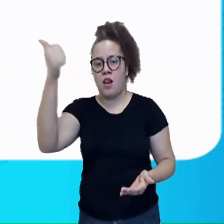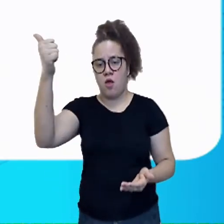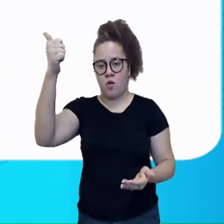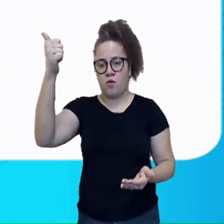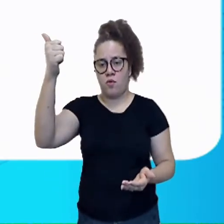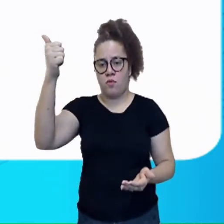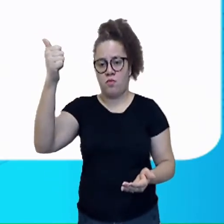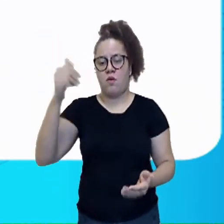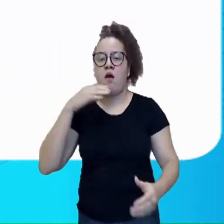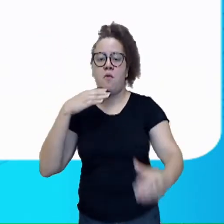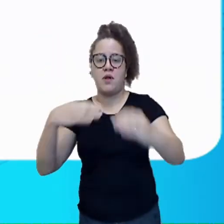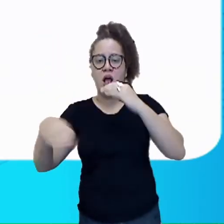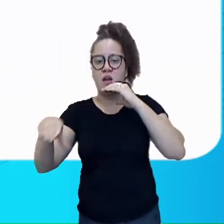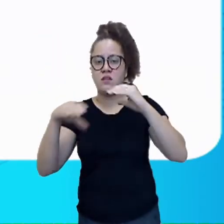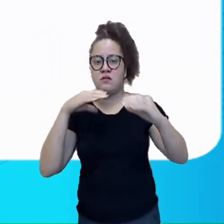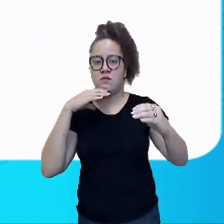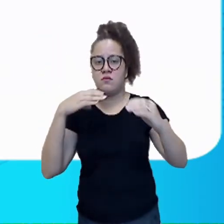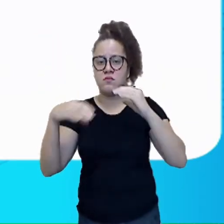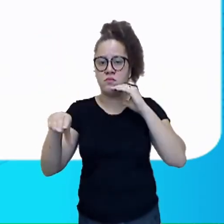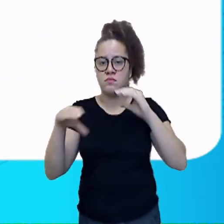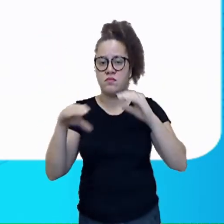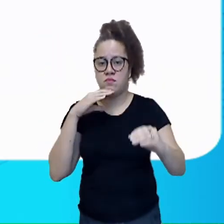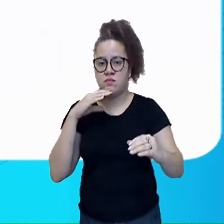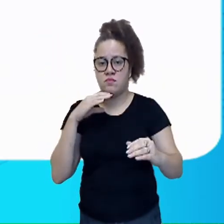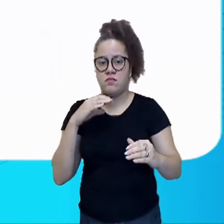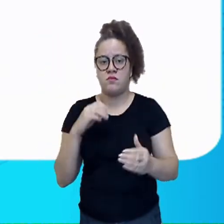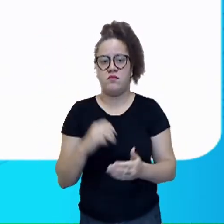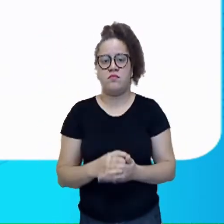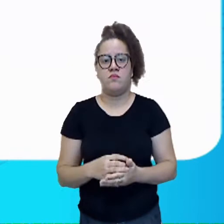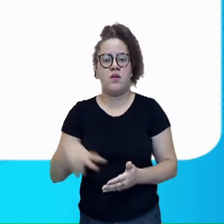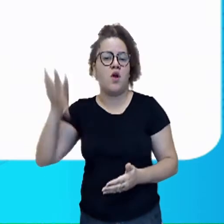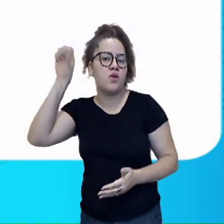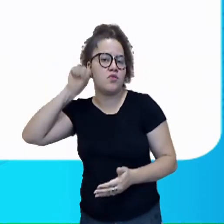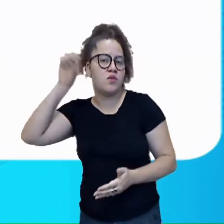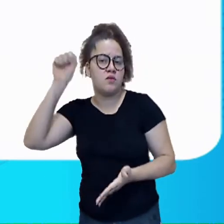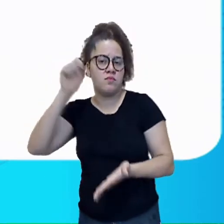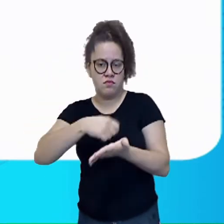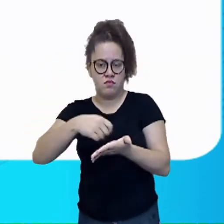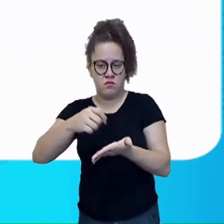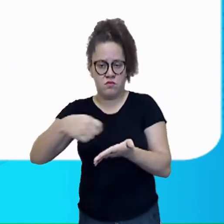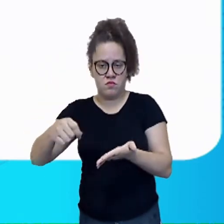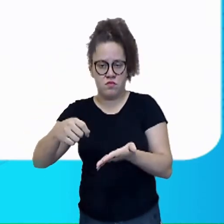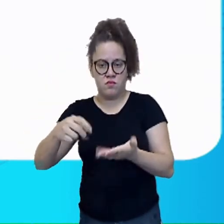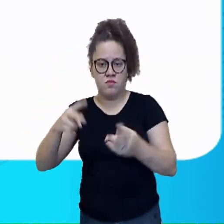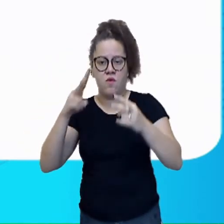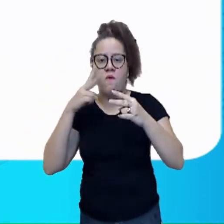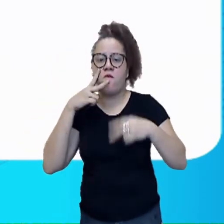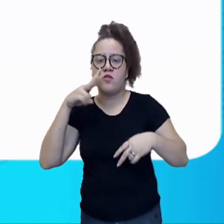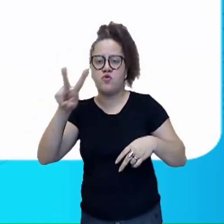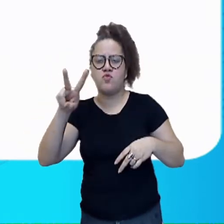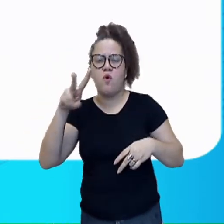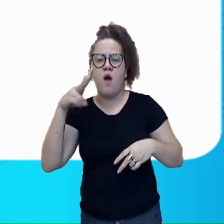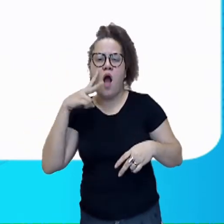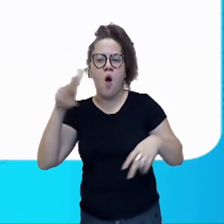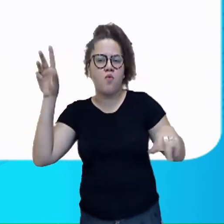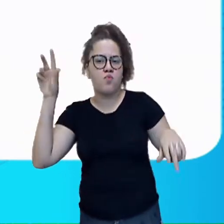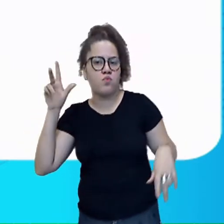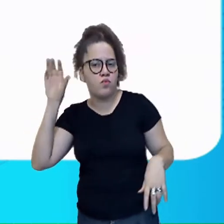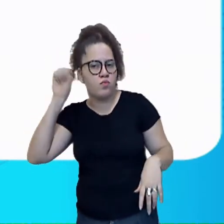de forma. Nós temos os meios de comunicação sonoro, escrita,